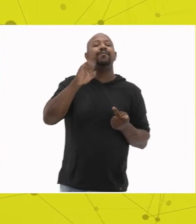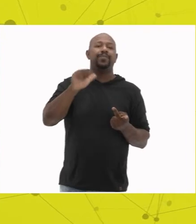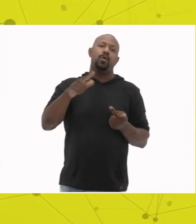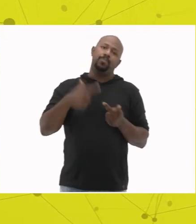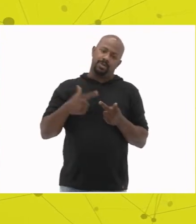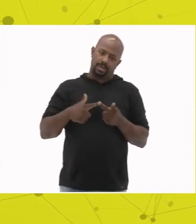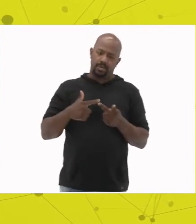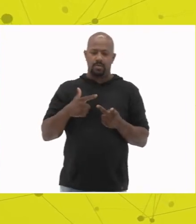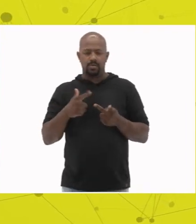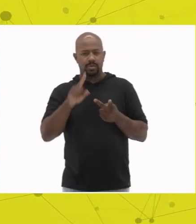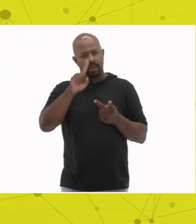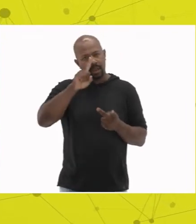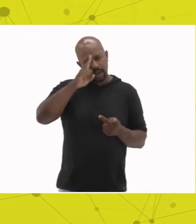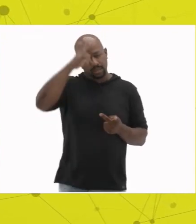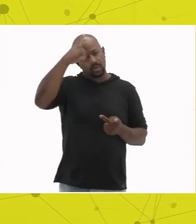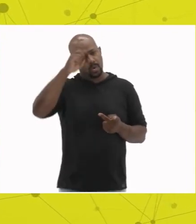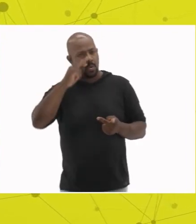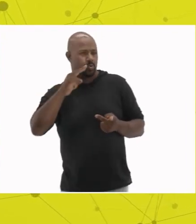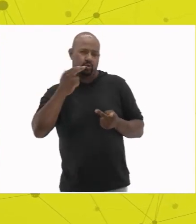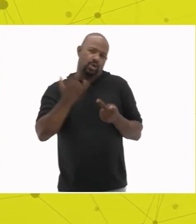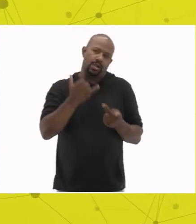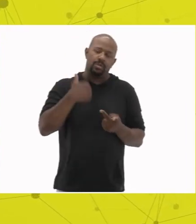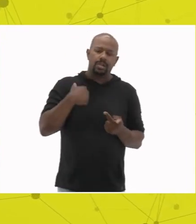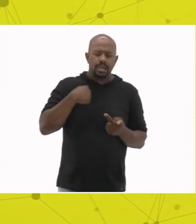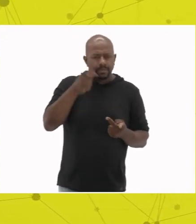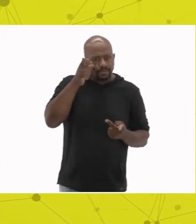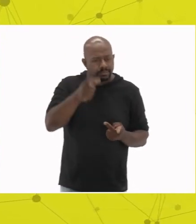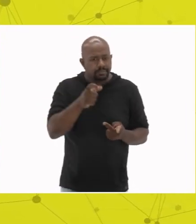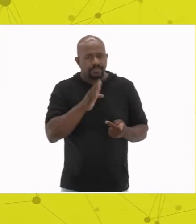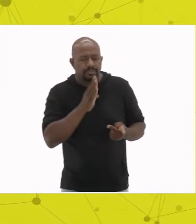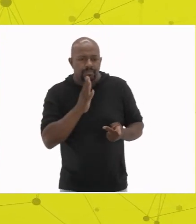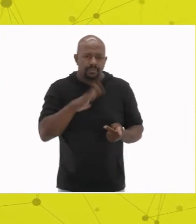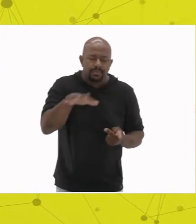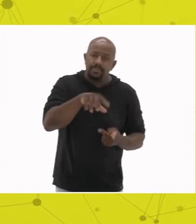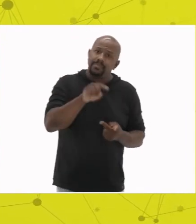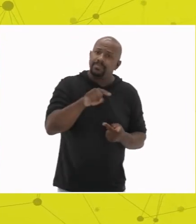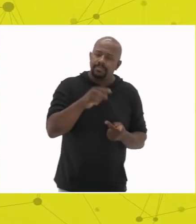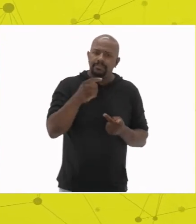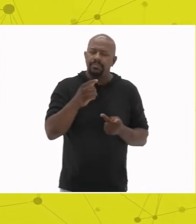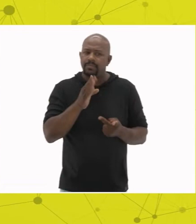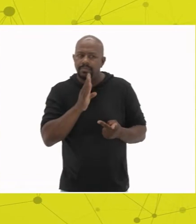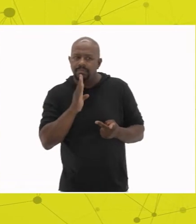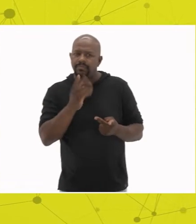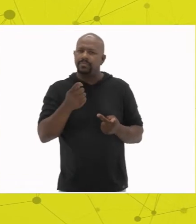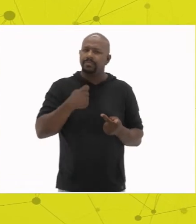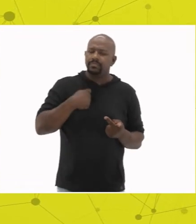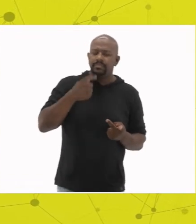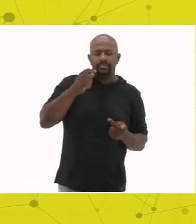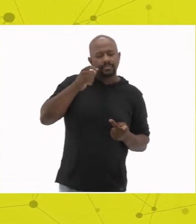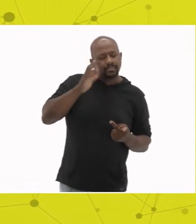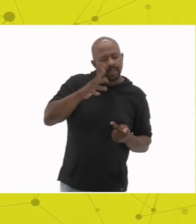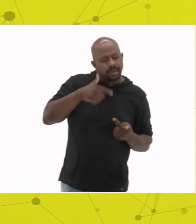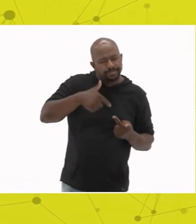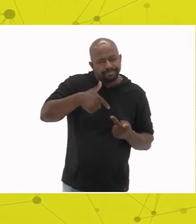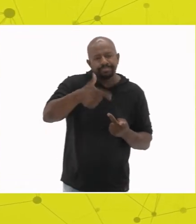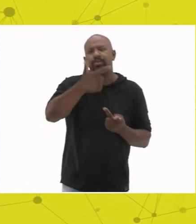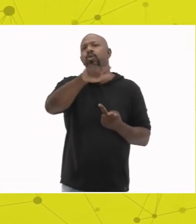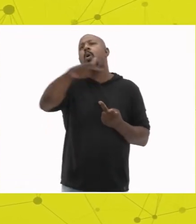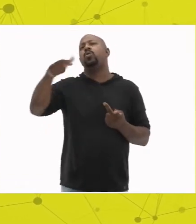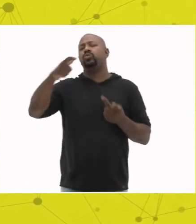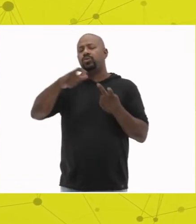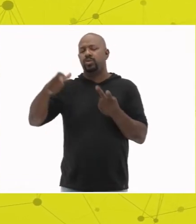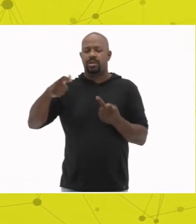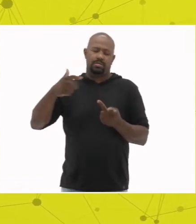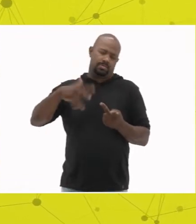pois o criador/jogador interessa-se pelo conhecimento do jogo ou aquele conhecimento oriundo de sua realização em